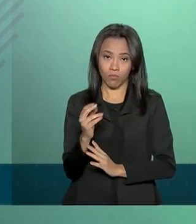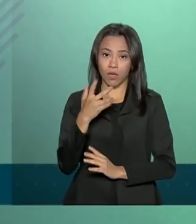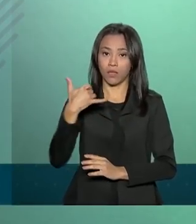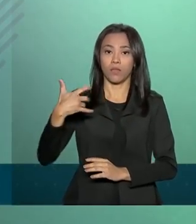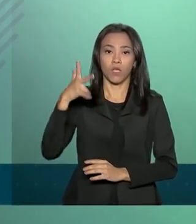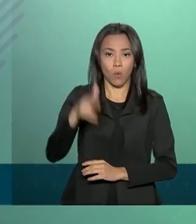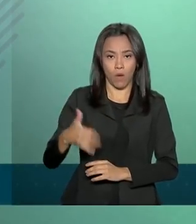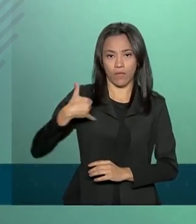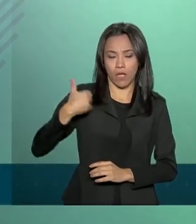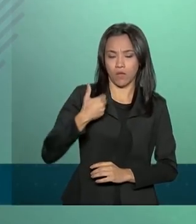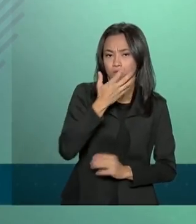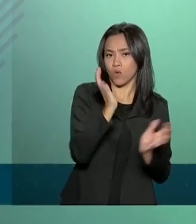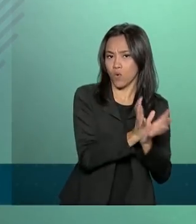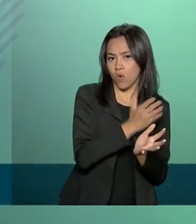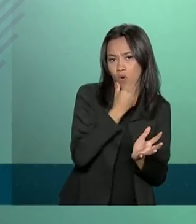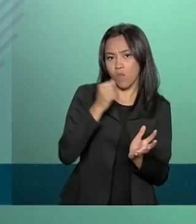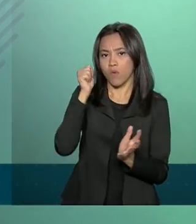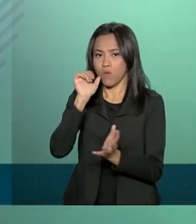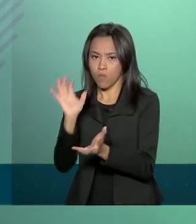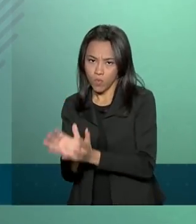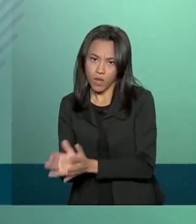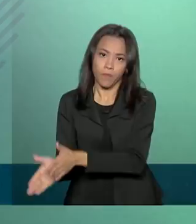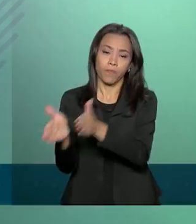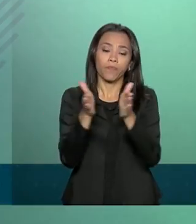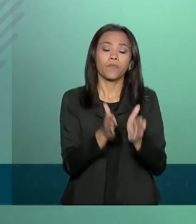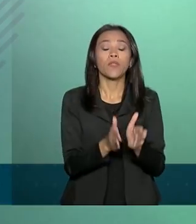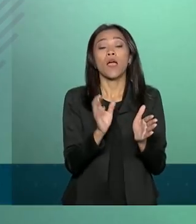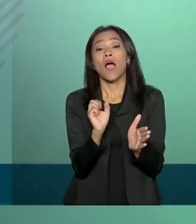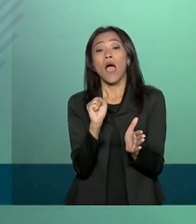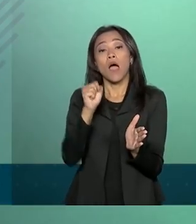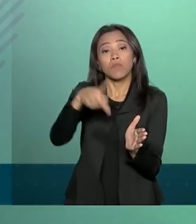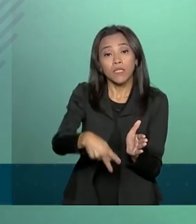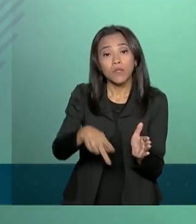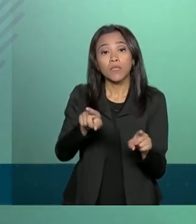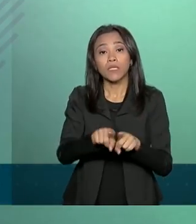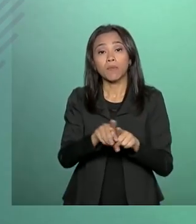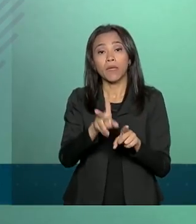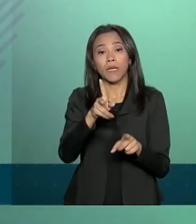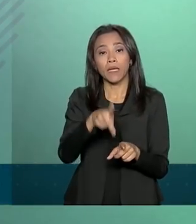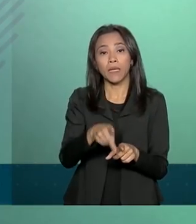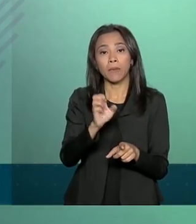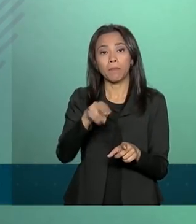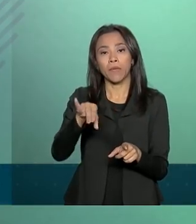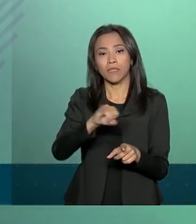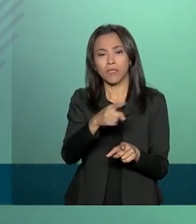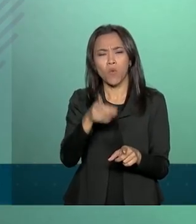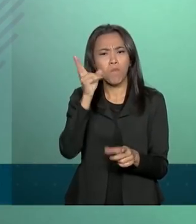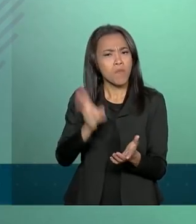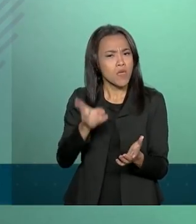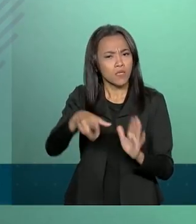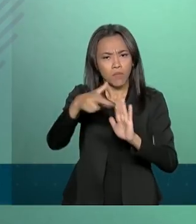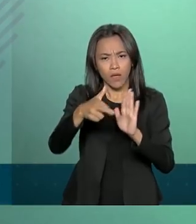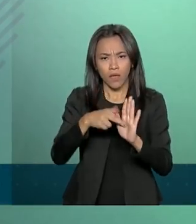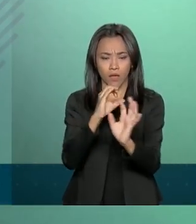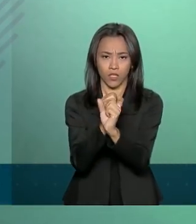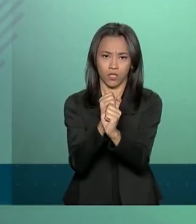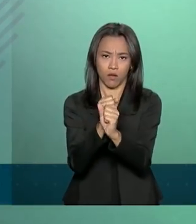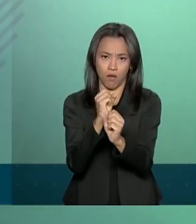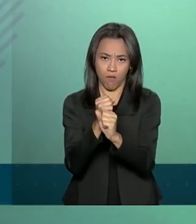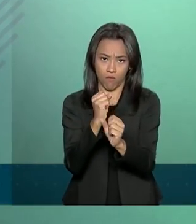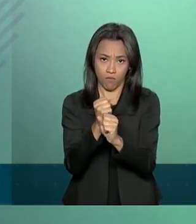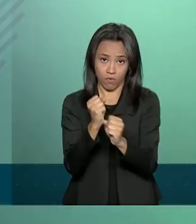para aposentadorias e pensões será realizado o mesmo cálculo empregado na regra de transição